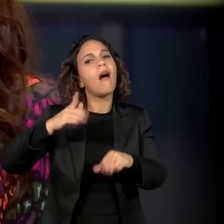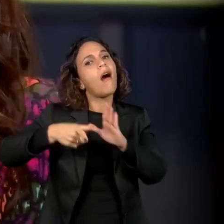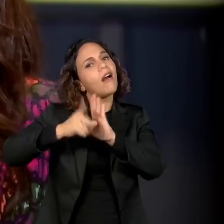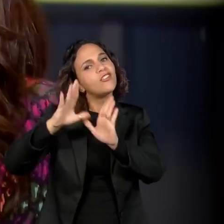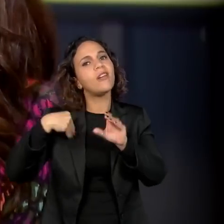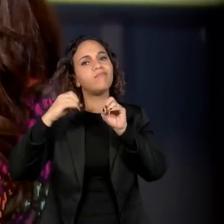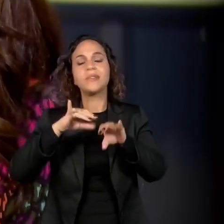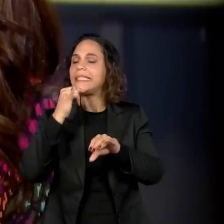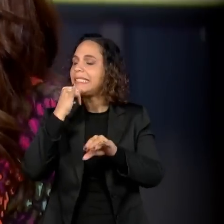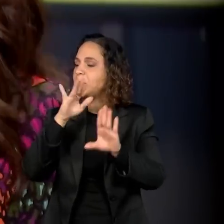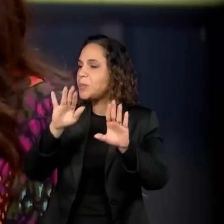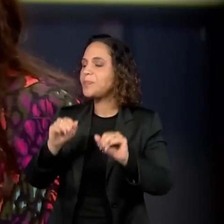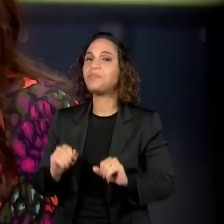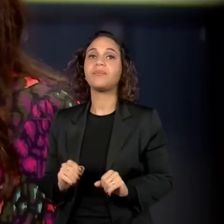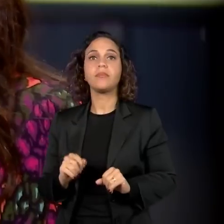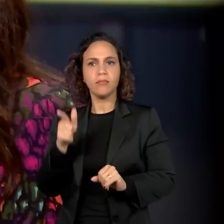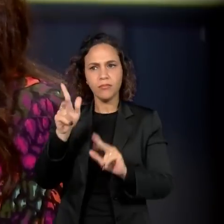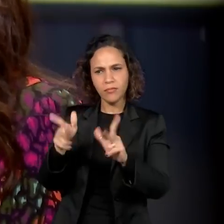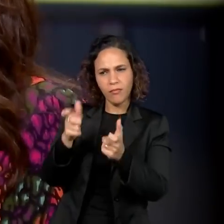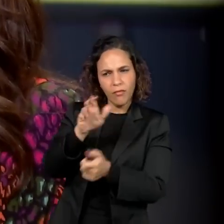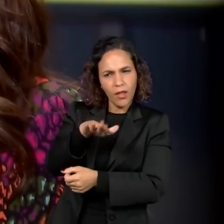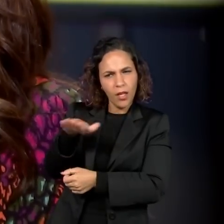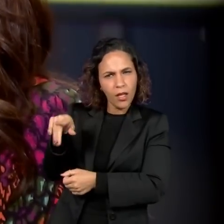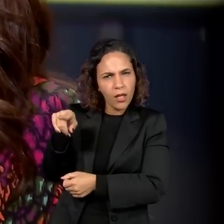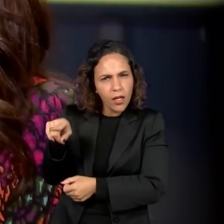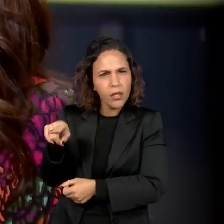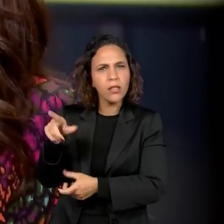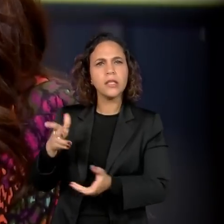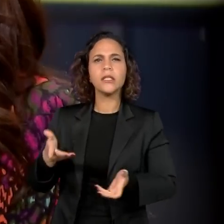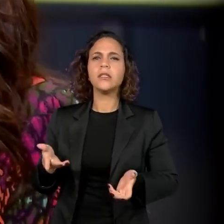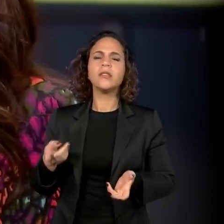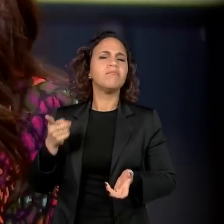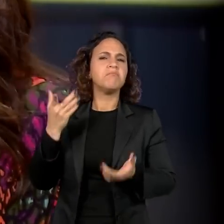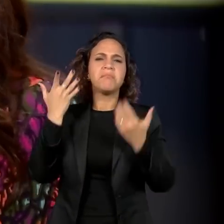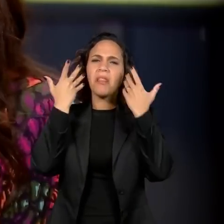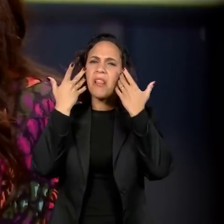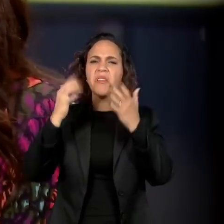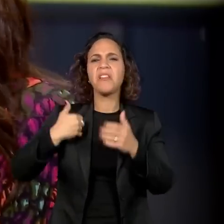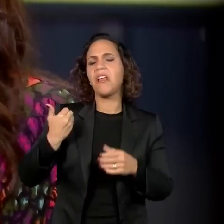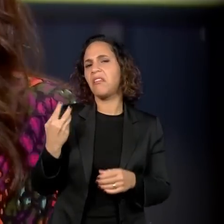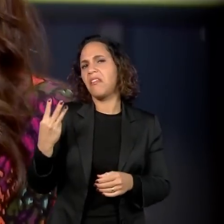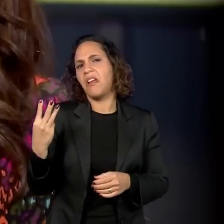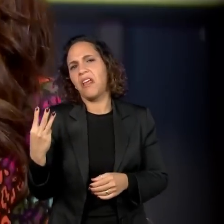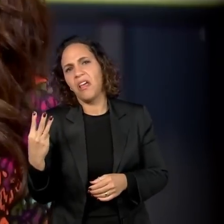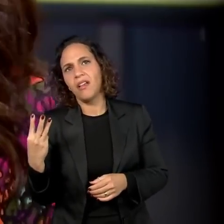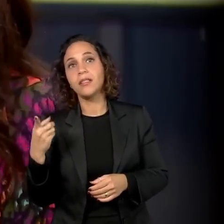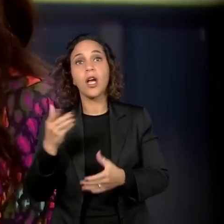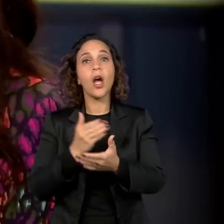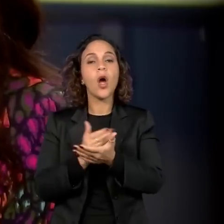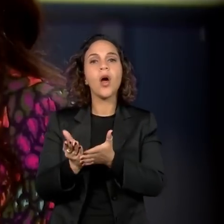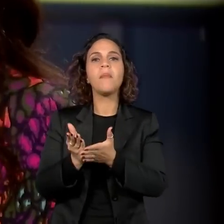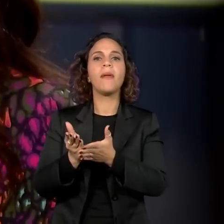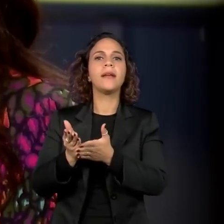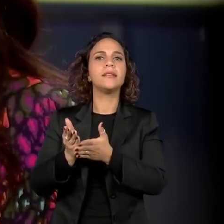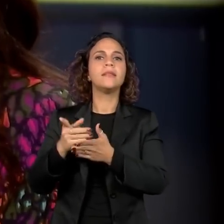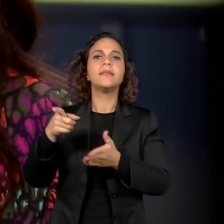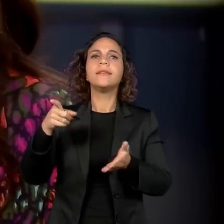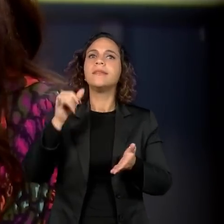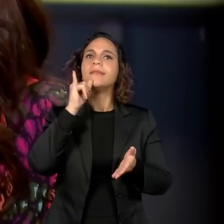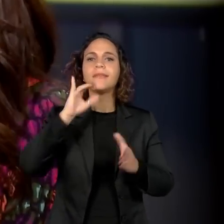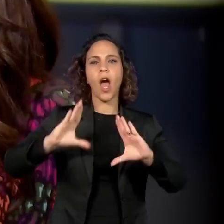então, por exemplo, se você percebe uma criança, né, que tá ali natural, 3 anos, começa a roçar ali